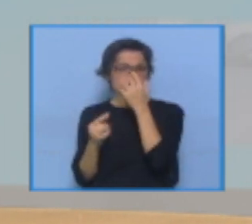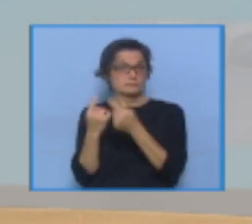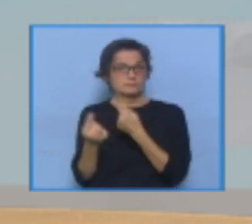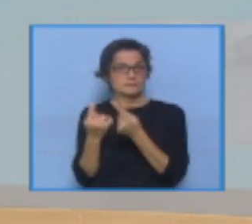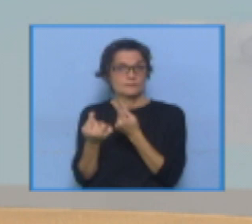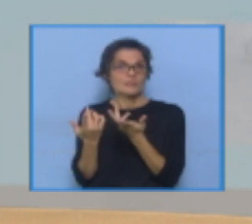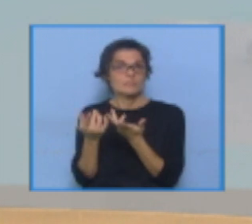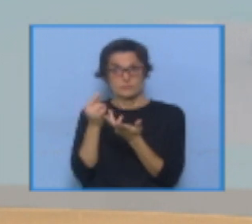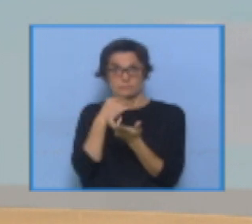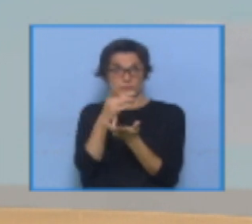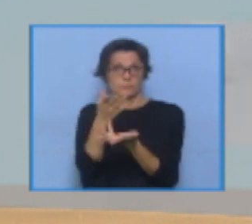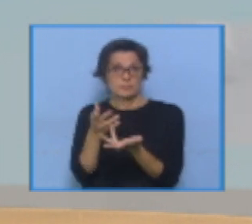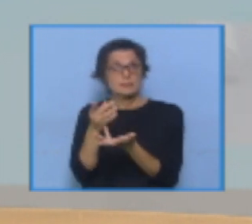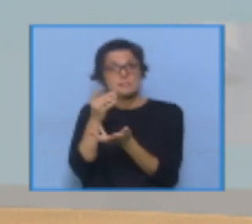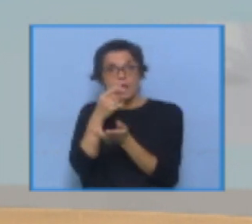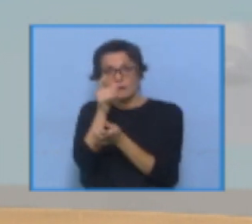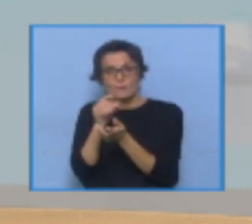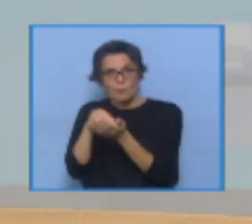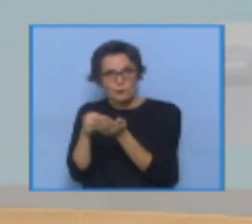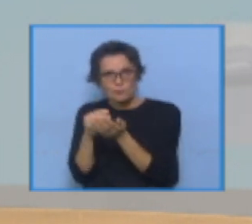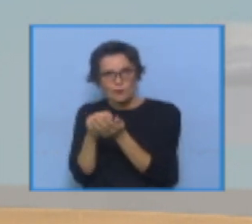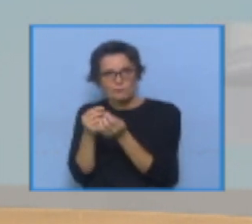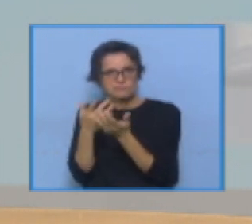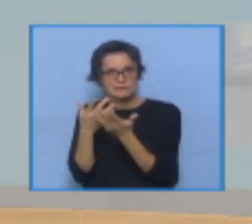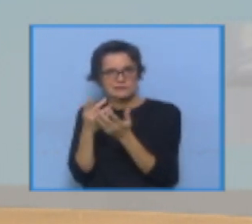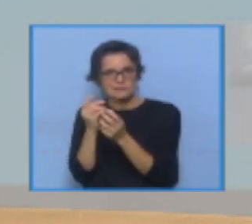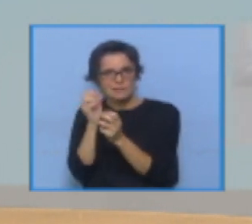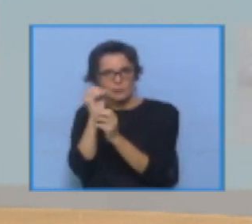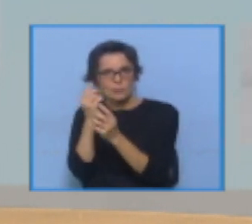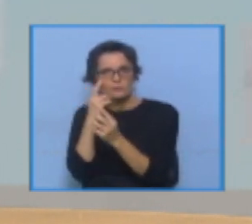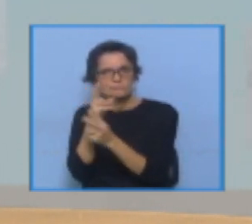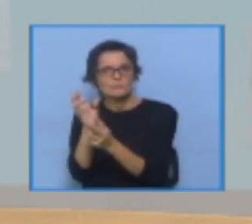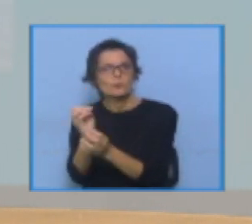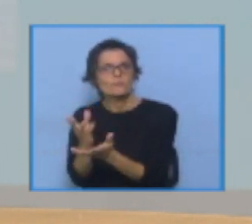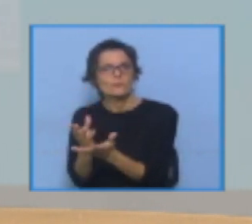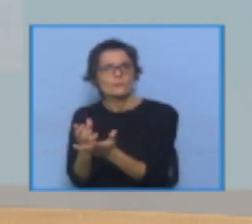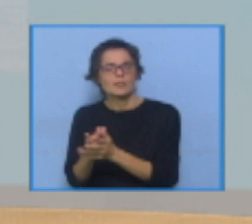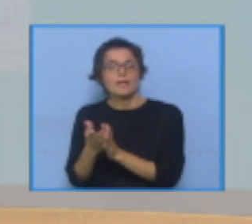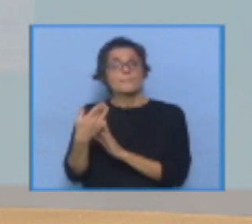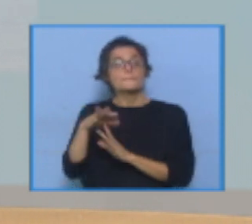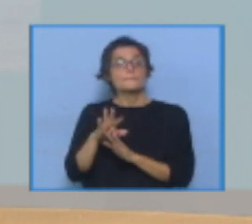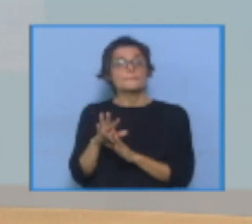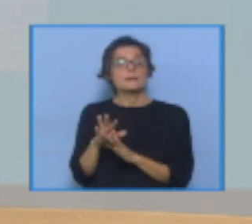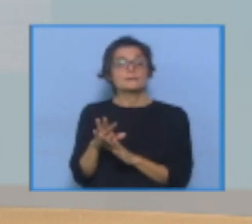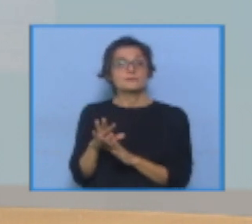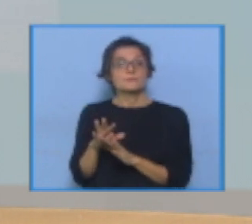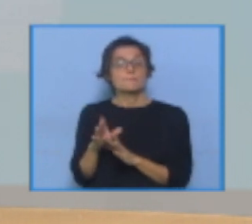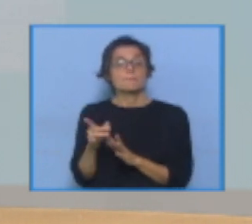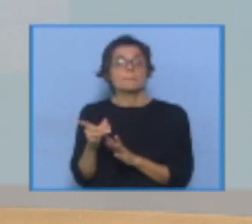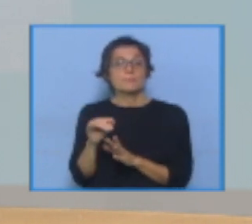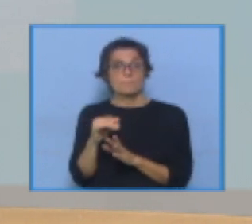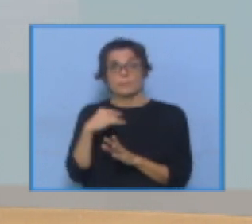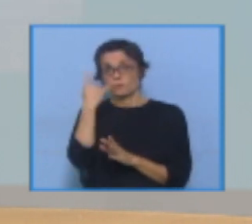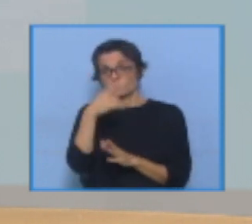são invisíveis. E, portanto, a este aspecto nós queremos salientar os rostos da pobreza também